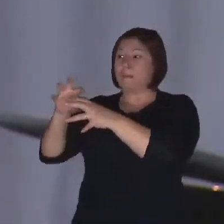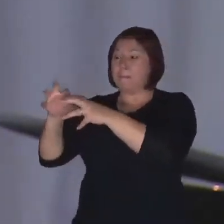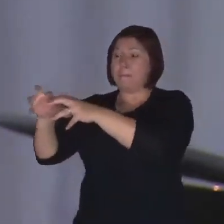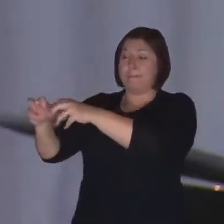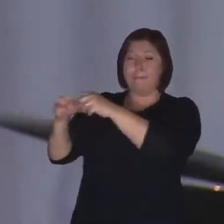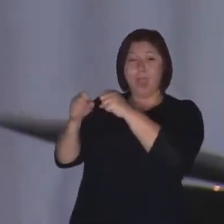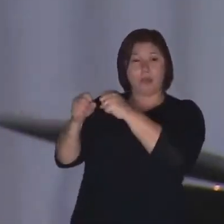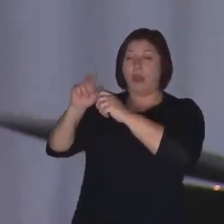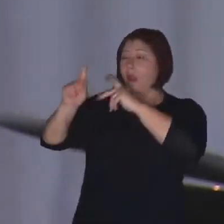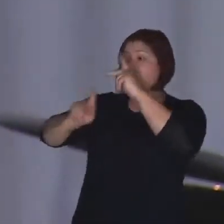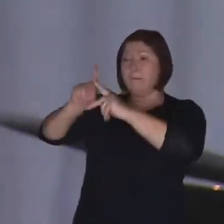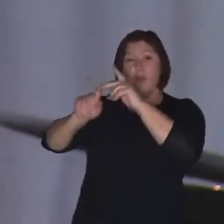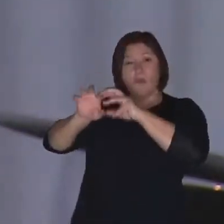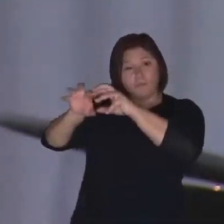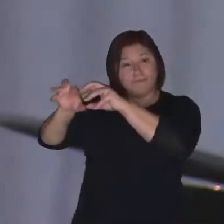para a Babilônia.